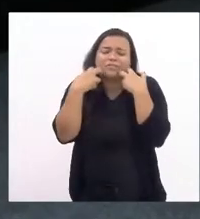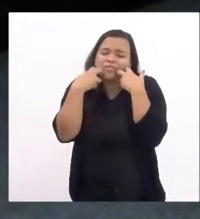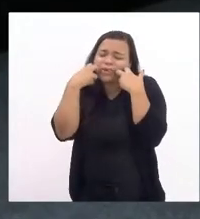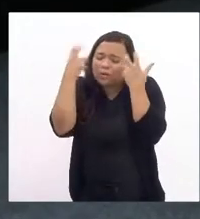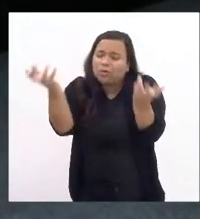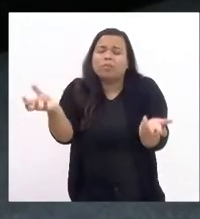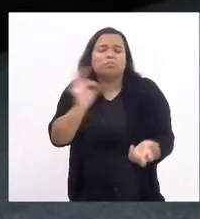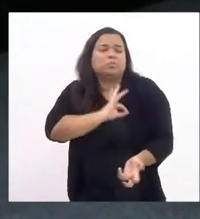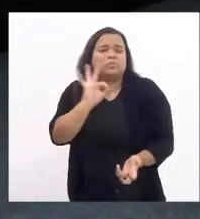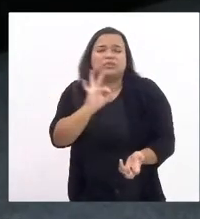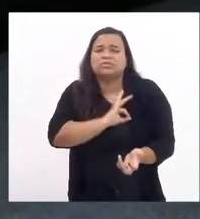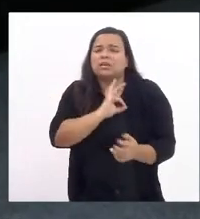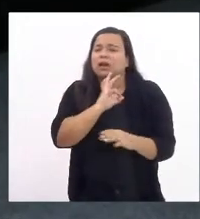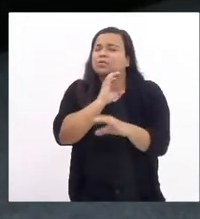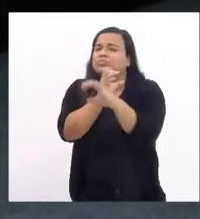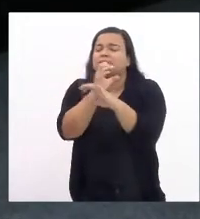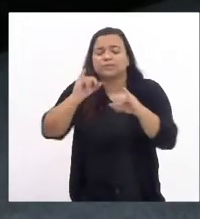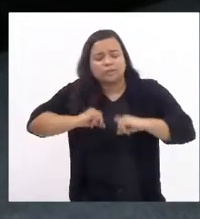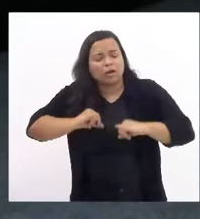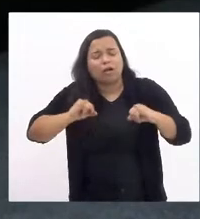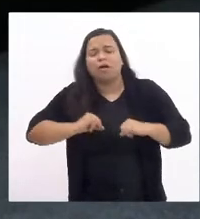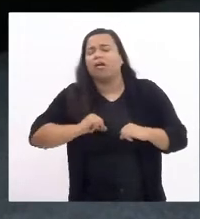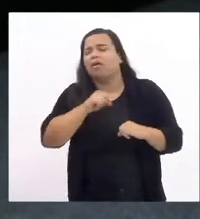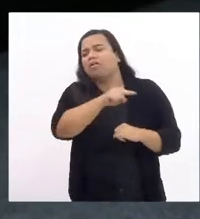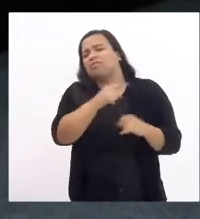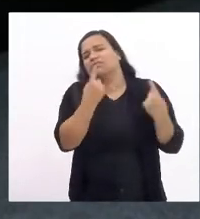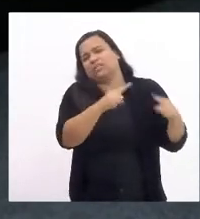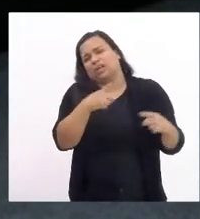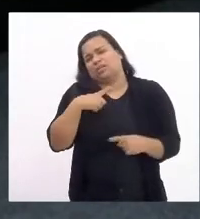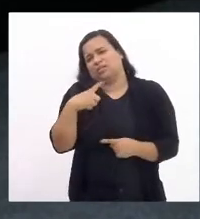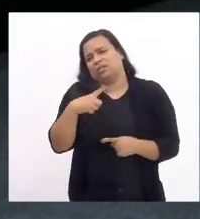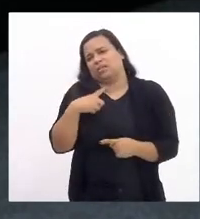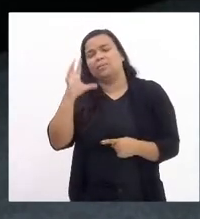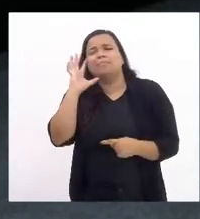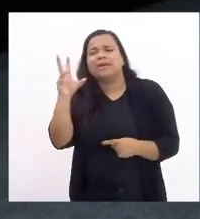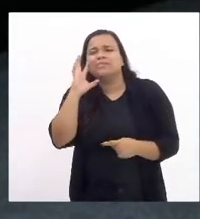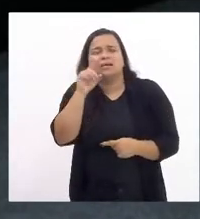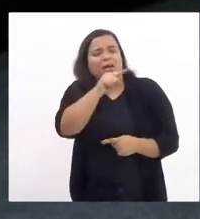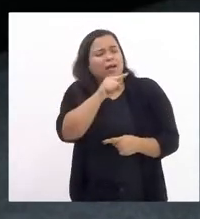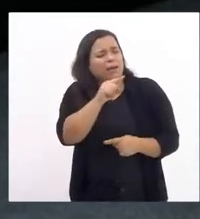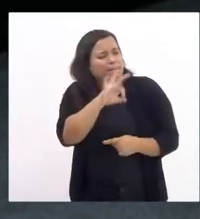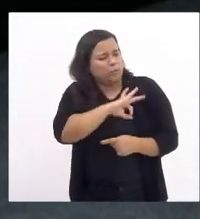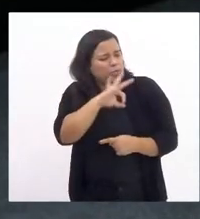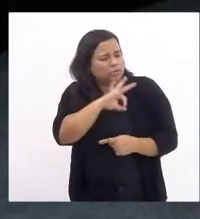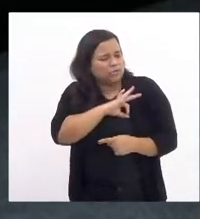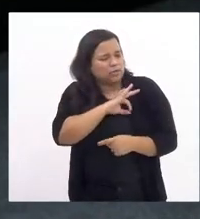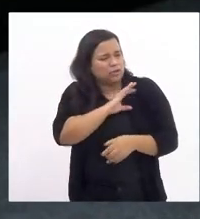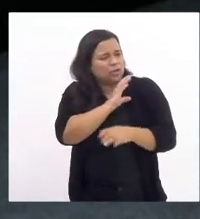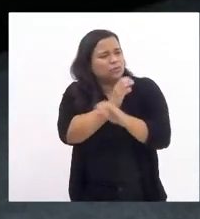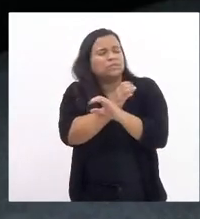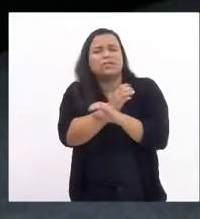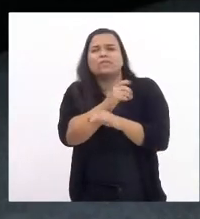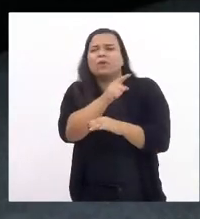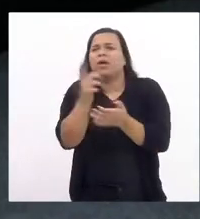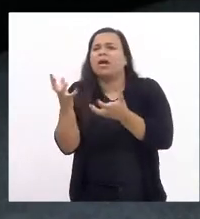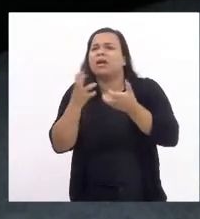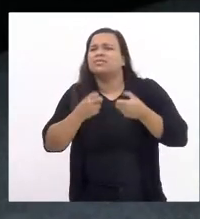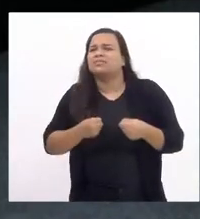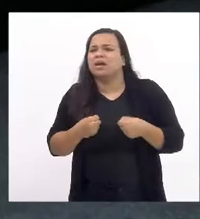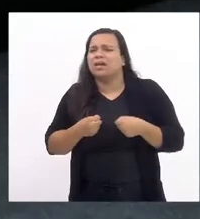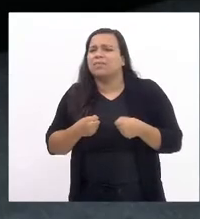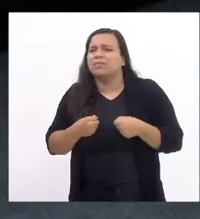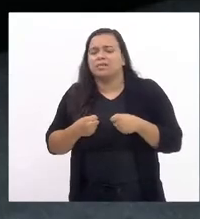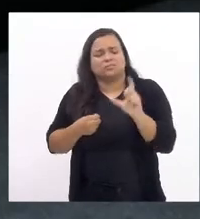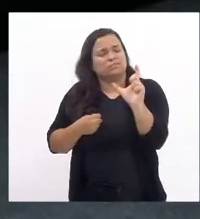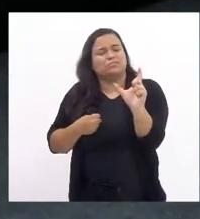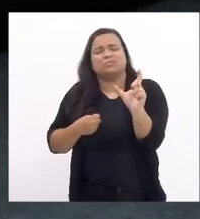civis. É vergonhoso se imaginar que um policial civil receba R$ 12 de